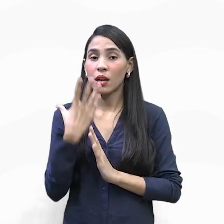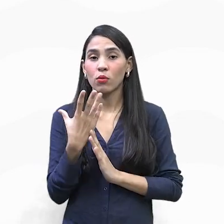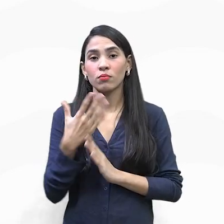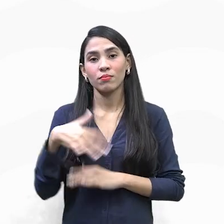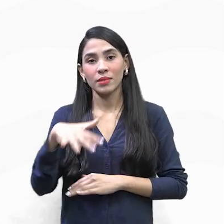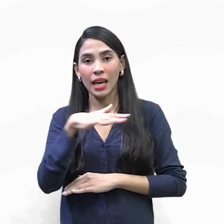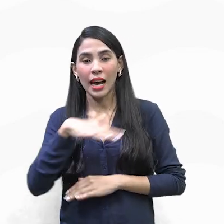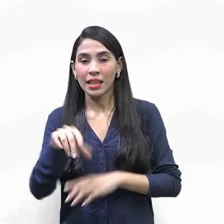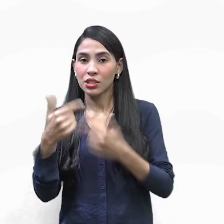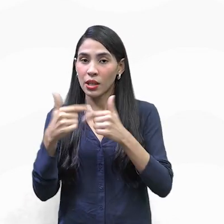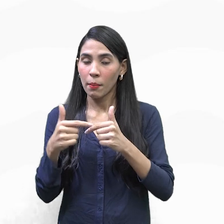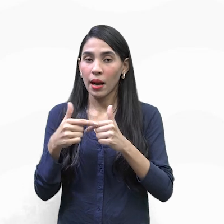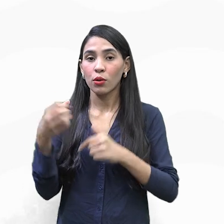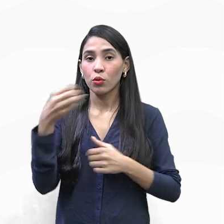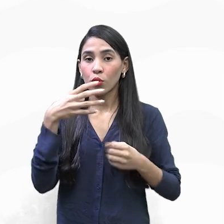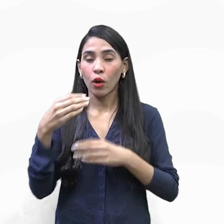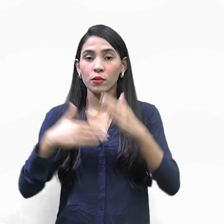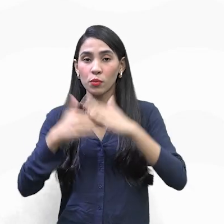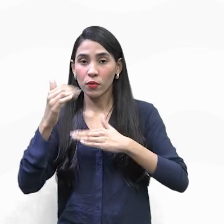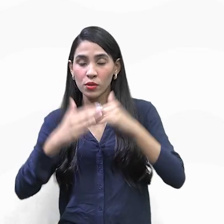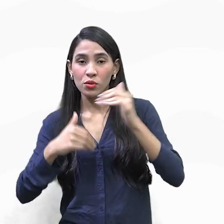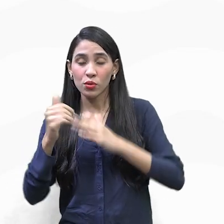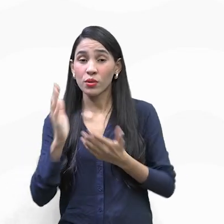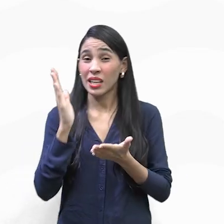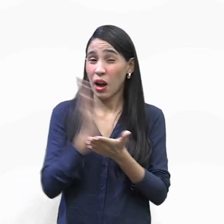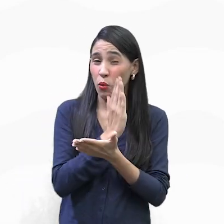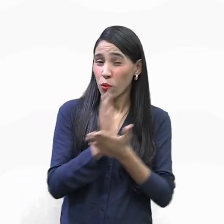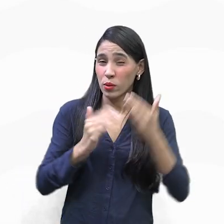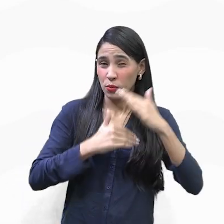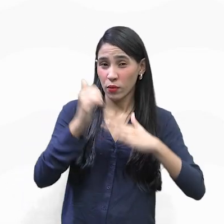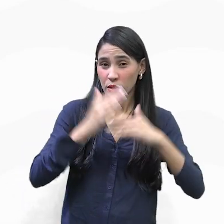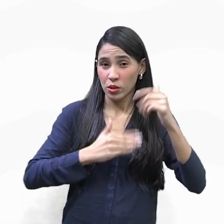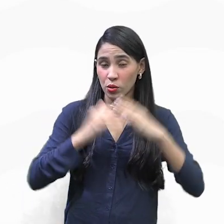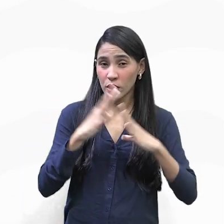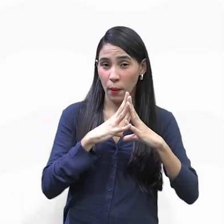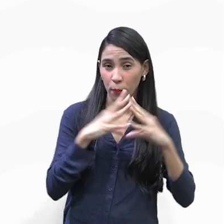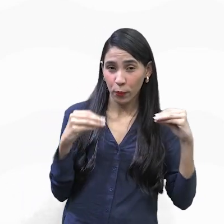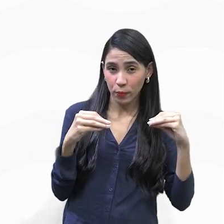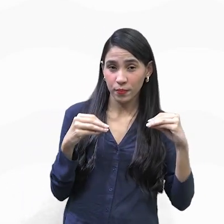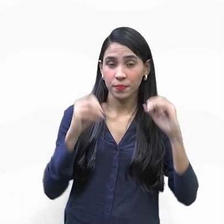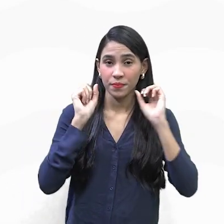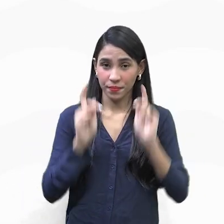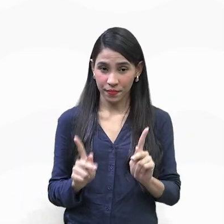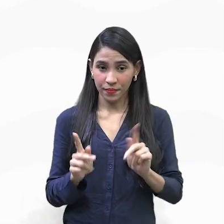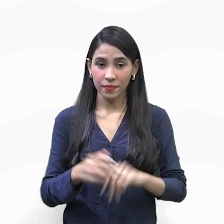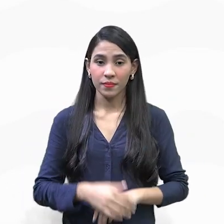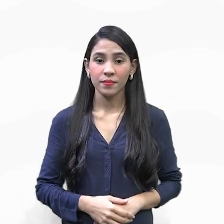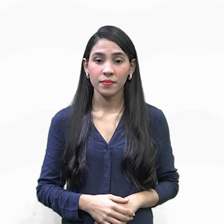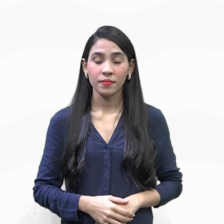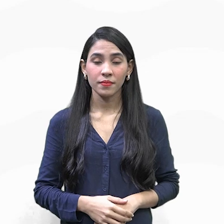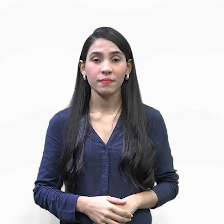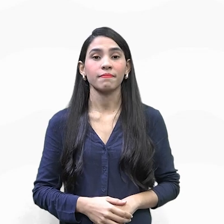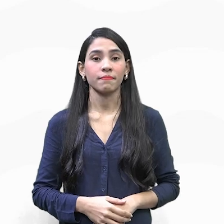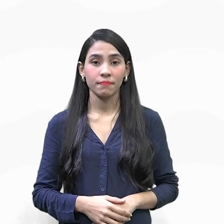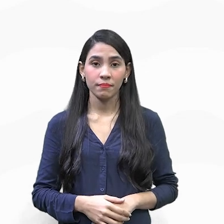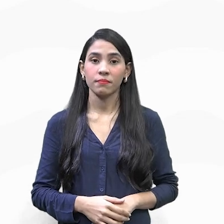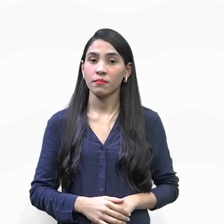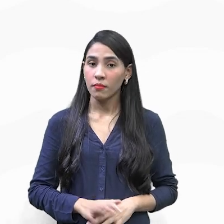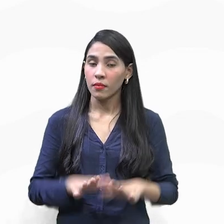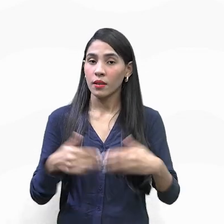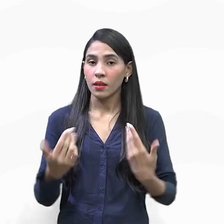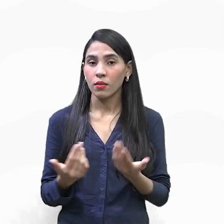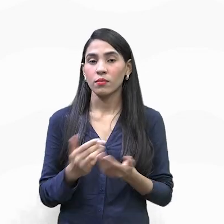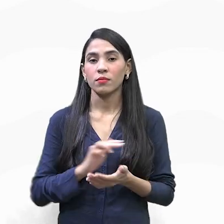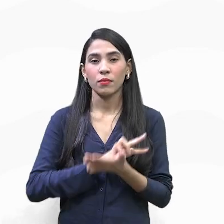profissões, né, e ao desaparecimento de outras profissões. Tudo bem? Olha só, são